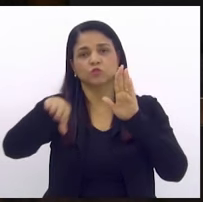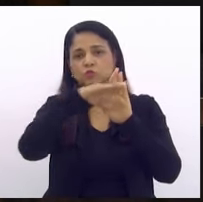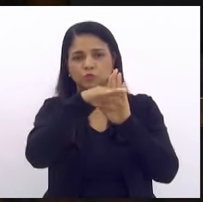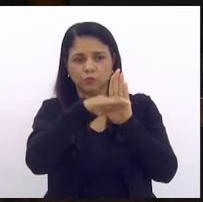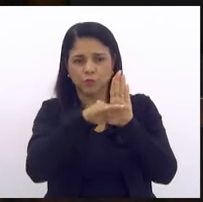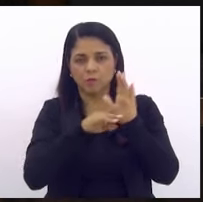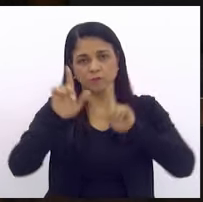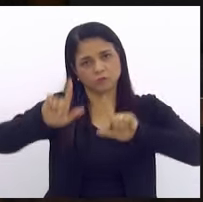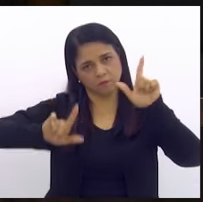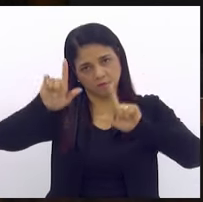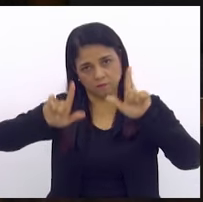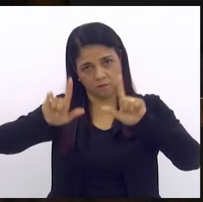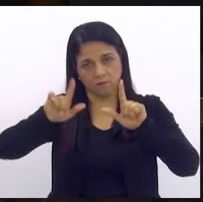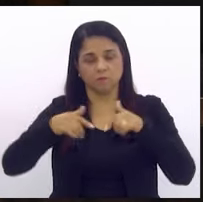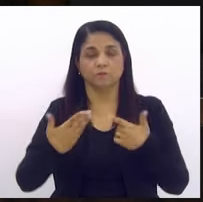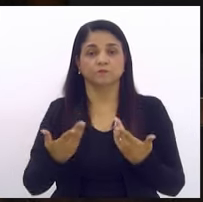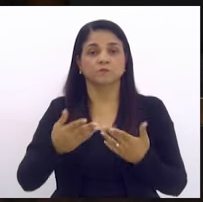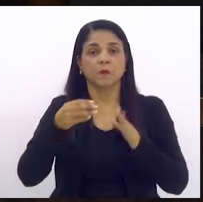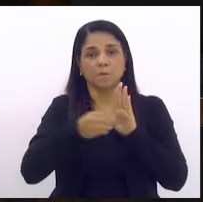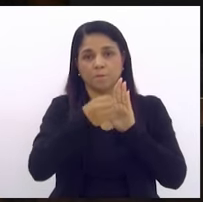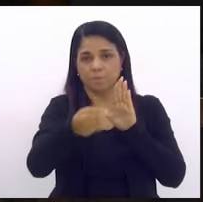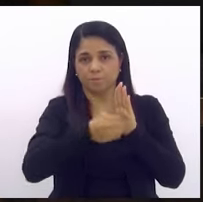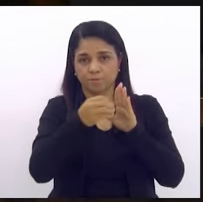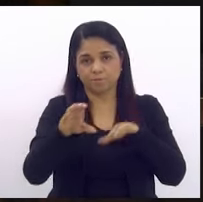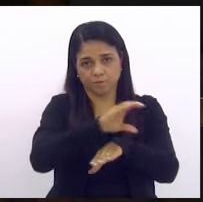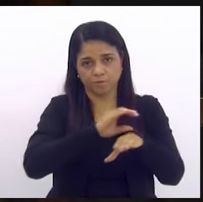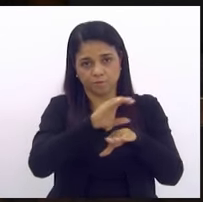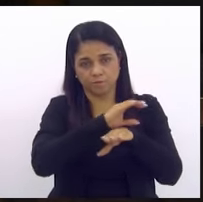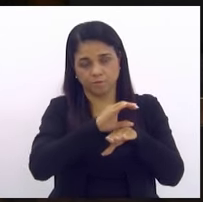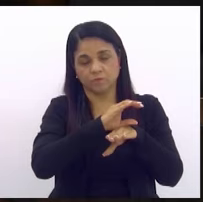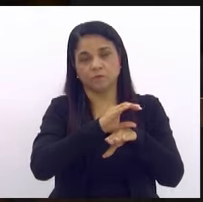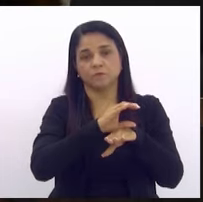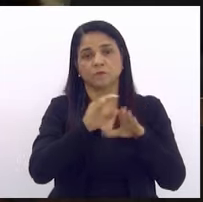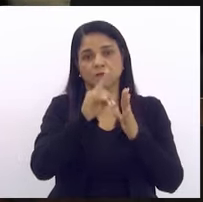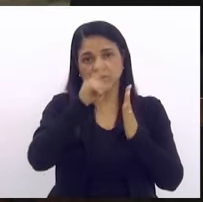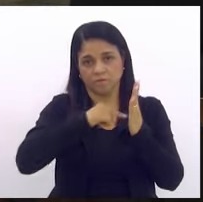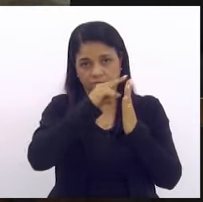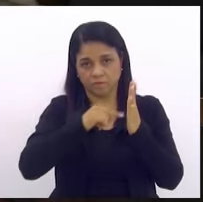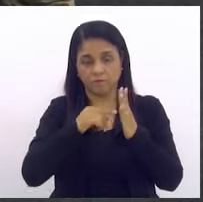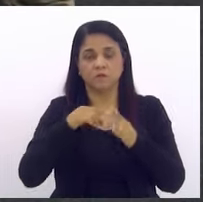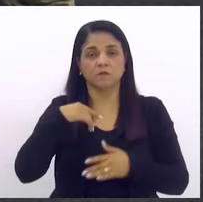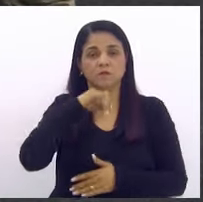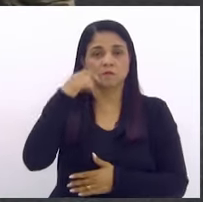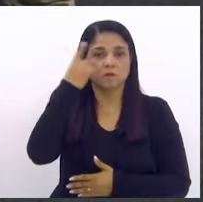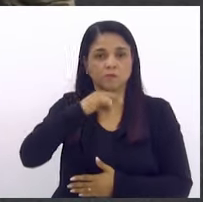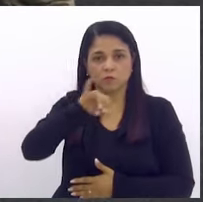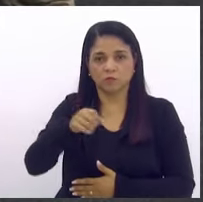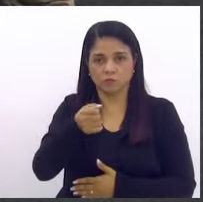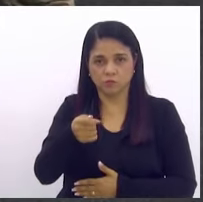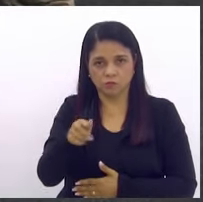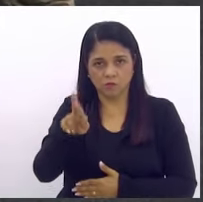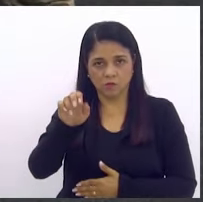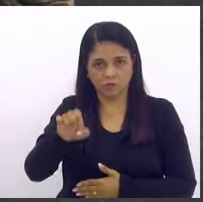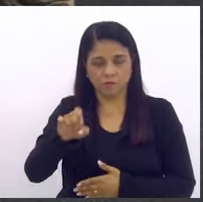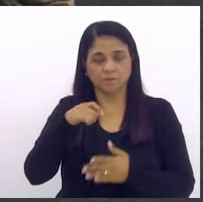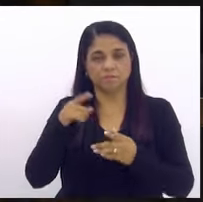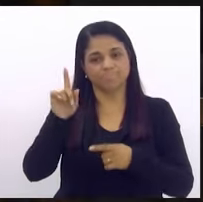outras providências. Pendendo de parecer da Comissão de Emendas Constitucionais e Vetos, deputado Jorge Felipe Neto. Pela derrubada,